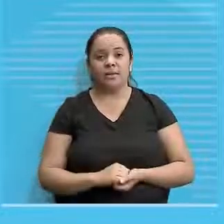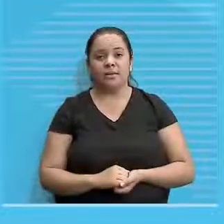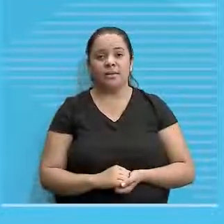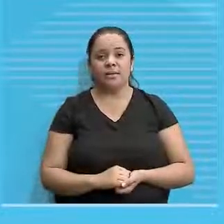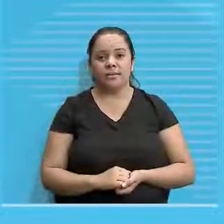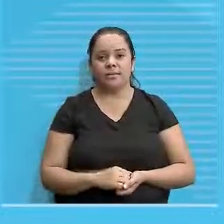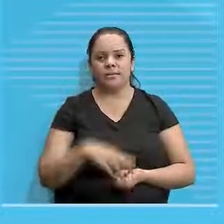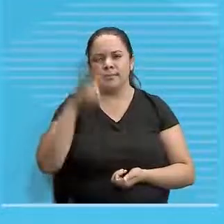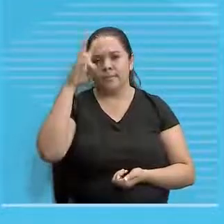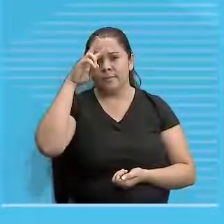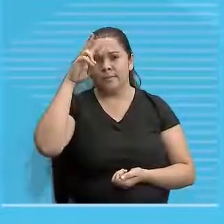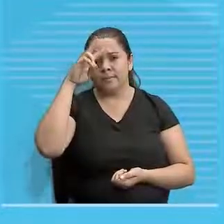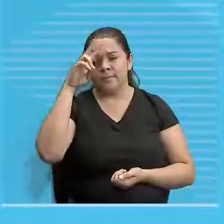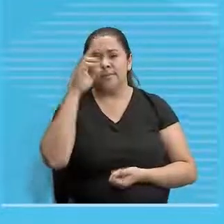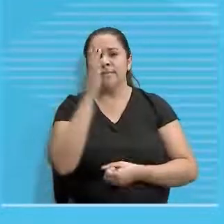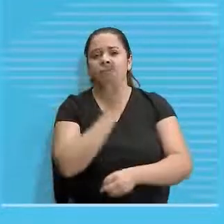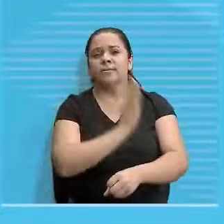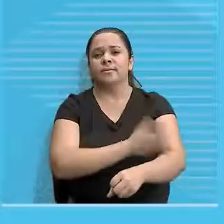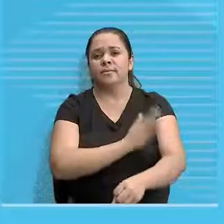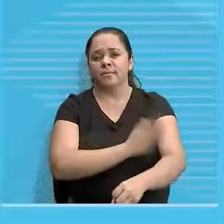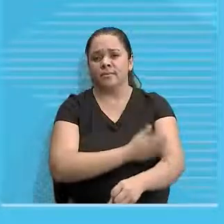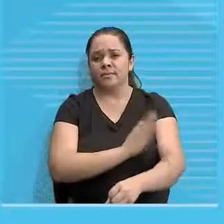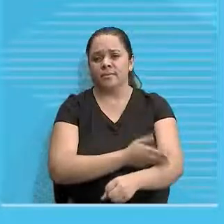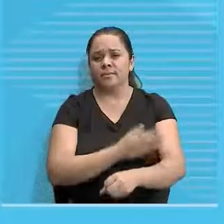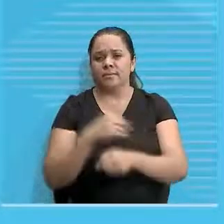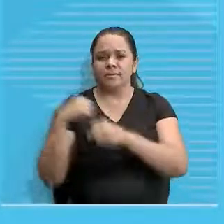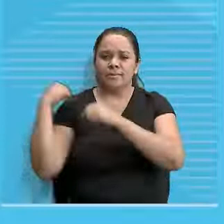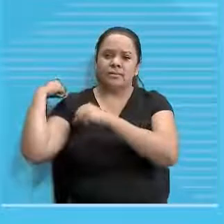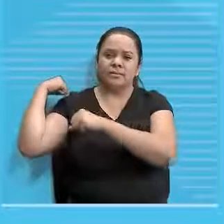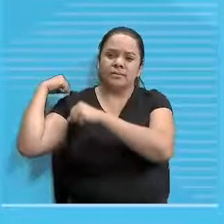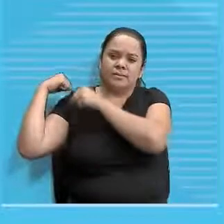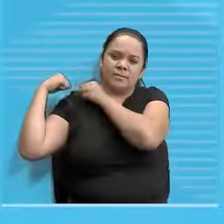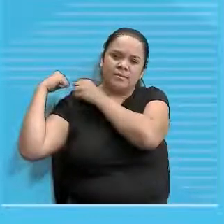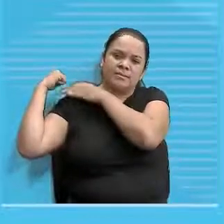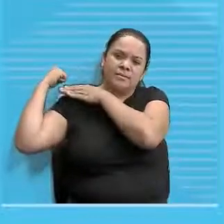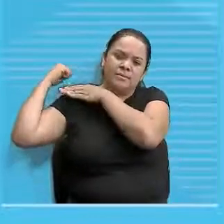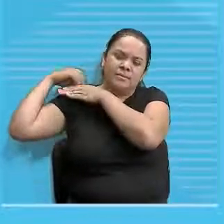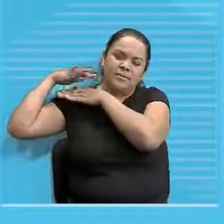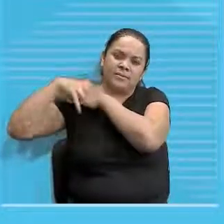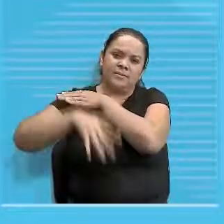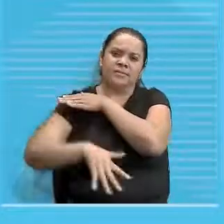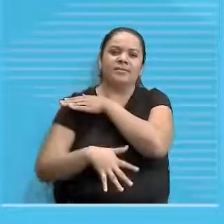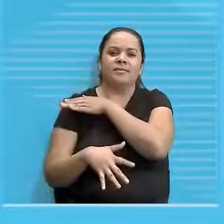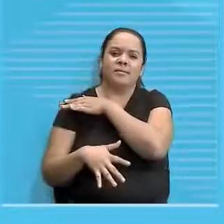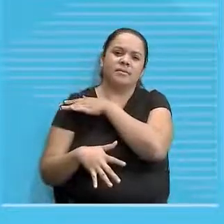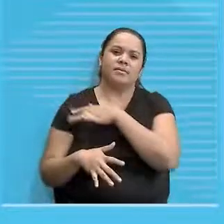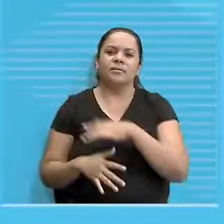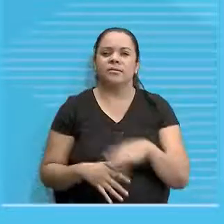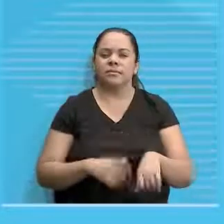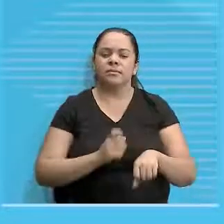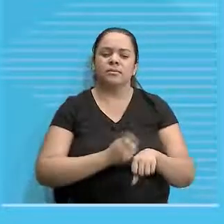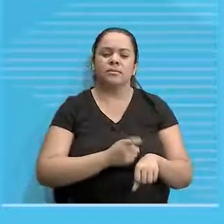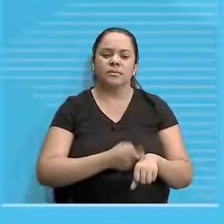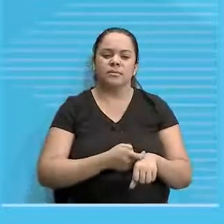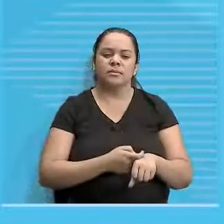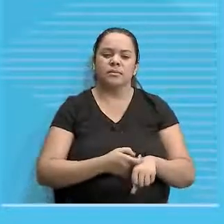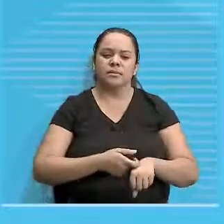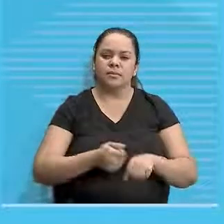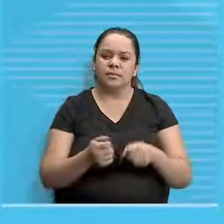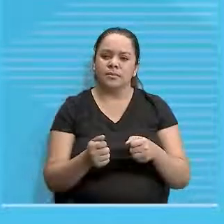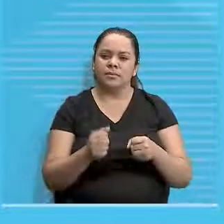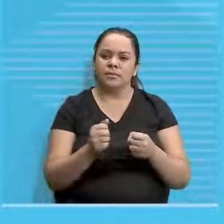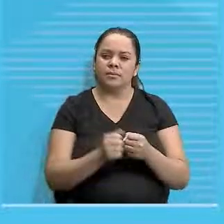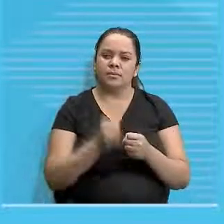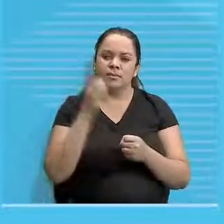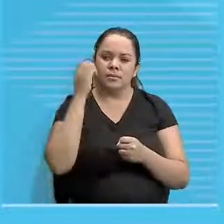período paleolítico, que a gente lascava a pedra uma na outra, isso aí também faz parte da nossa cultura.